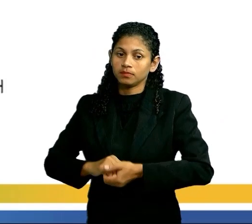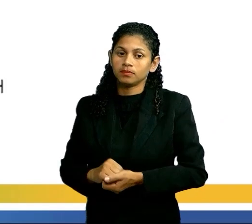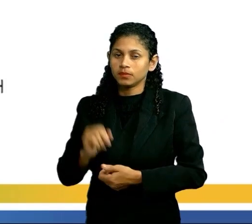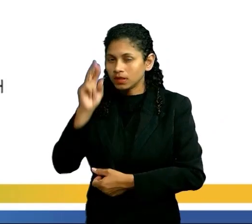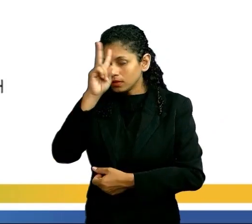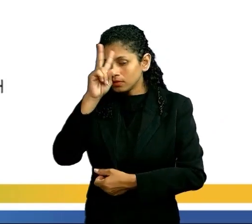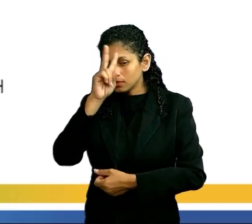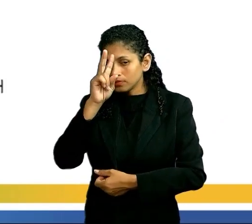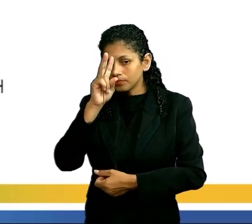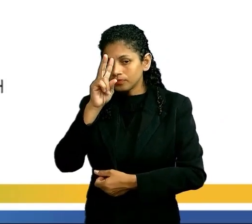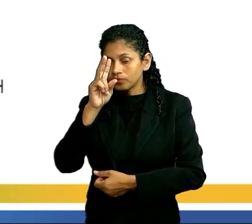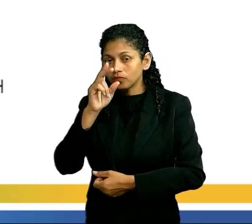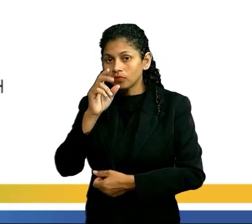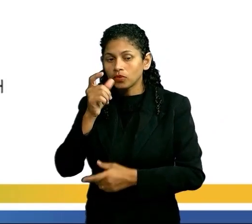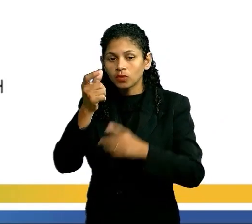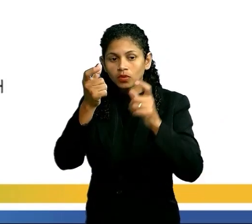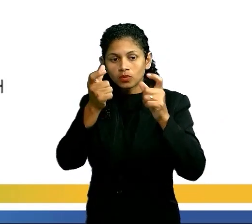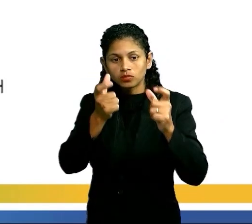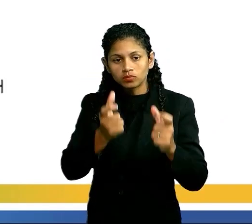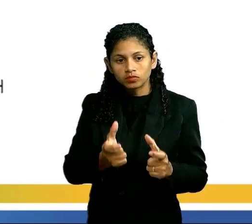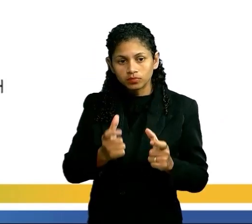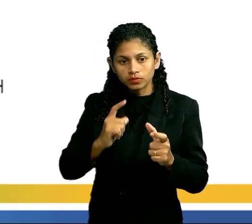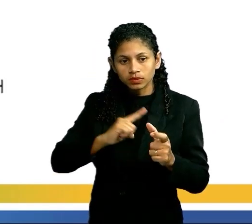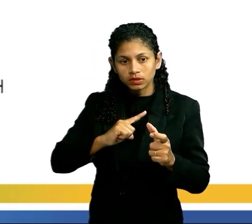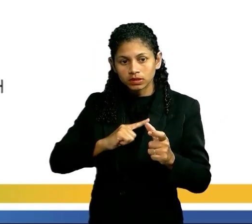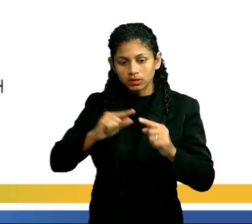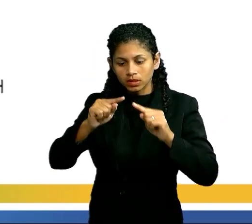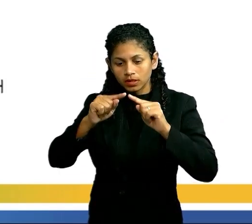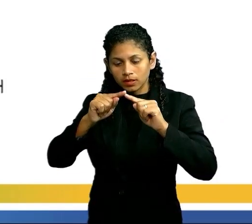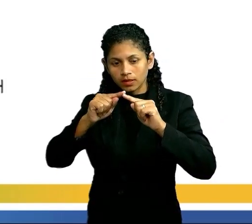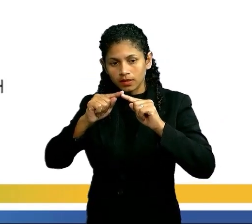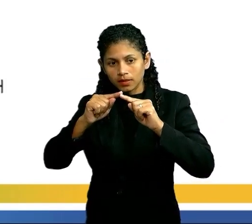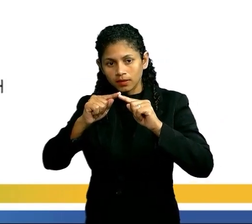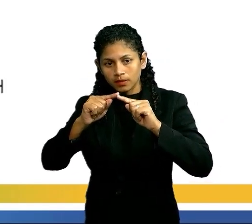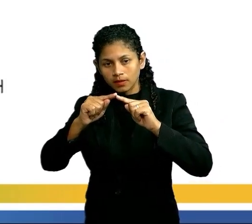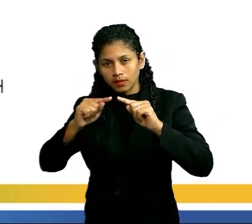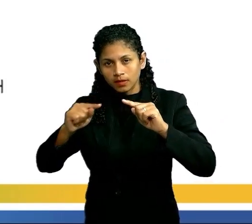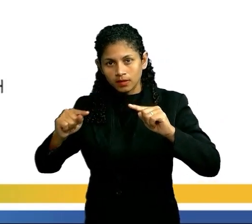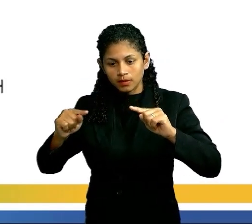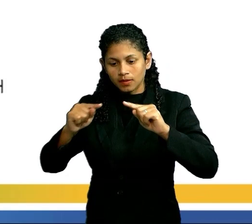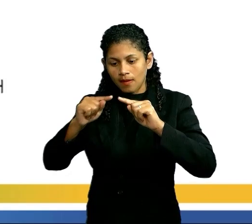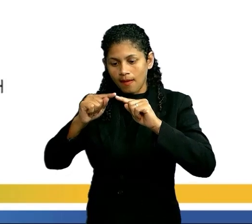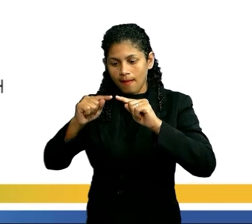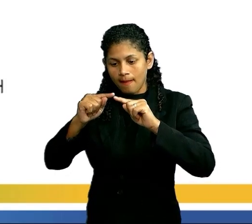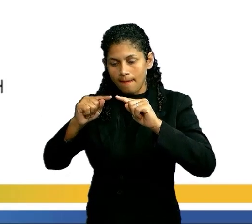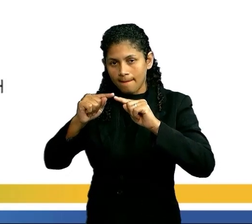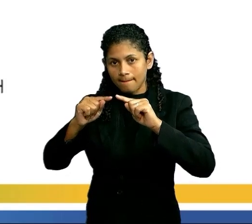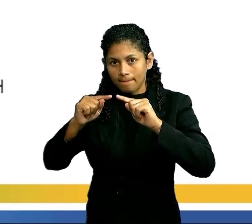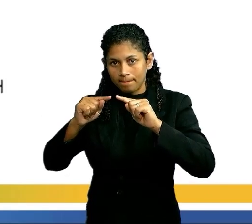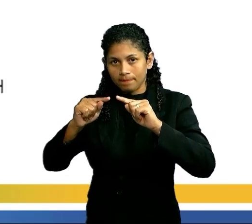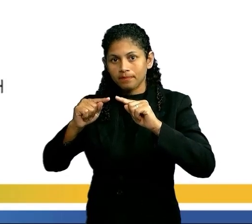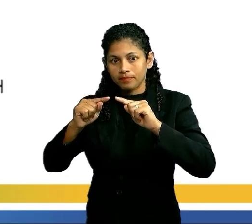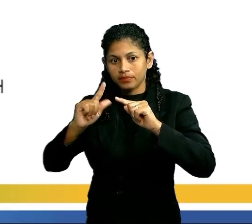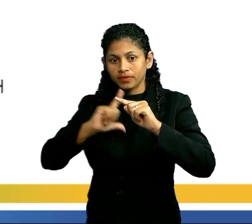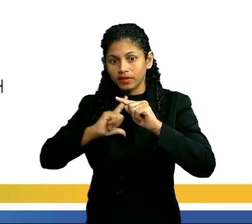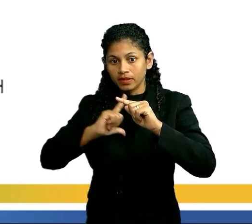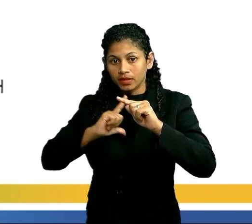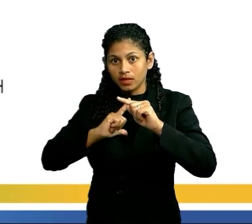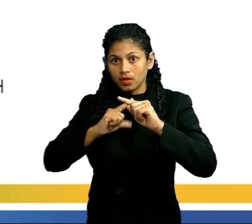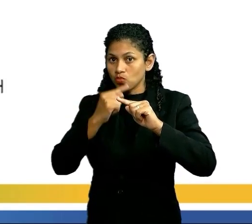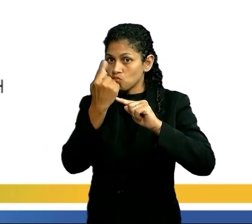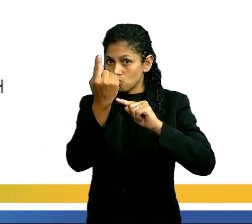Lembrando, onde tem vértice, que são essas quinas, né, que eu estou apontando, existe um átomo de carbono,